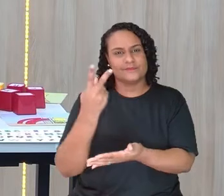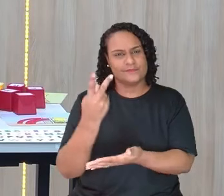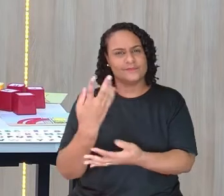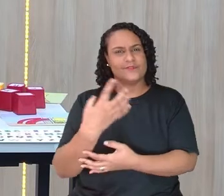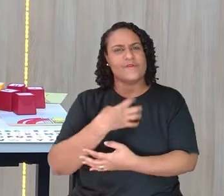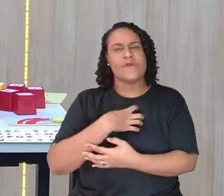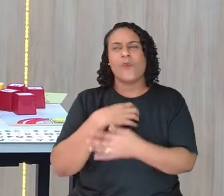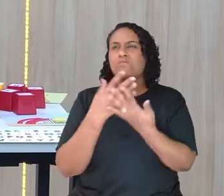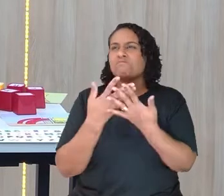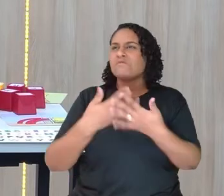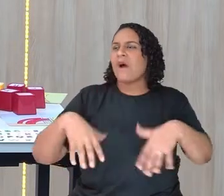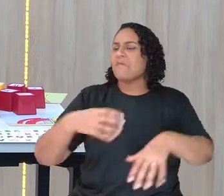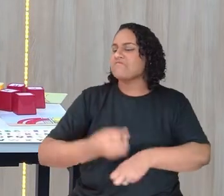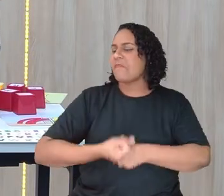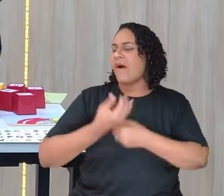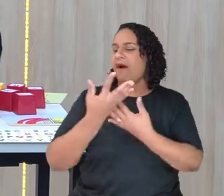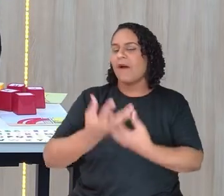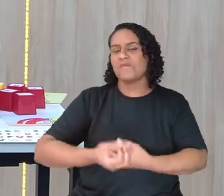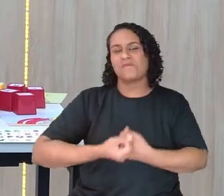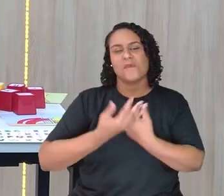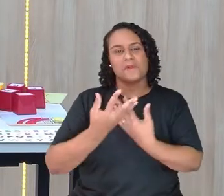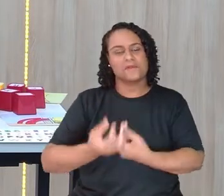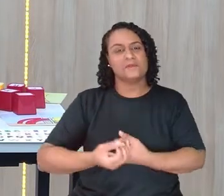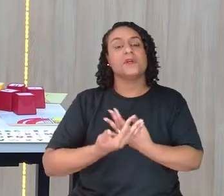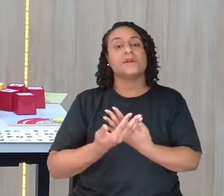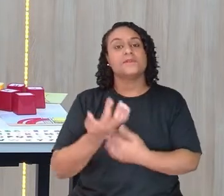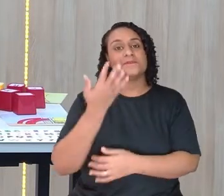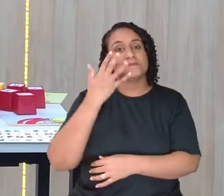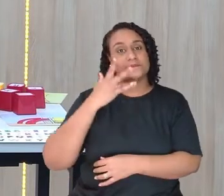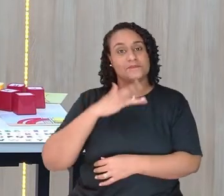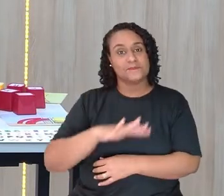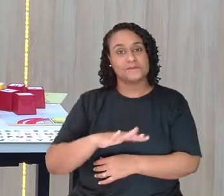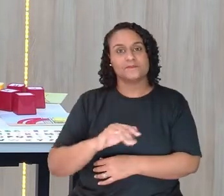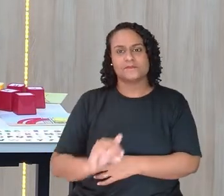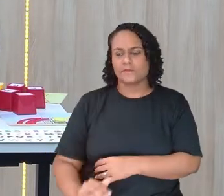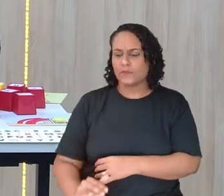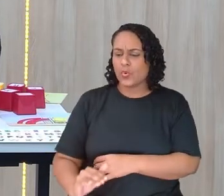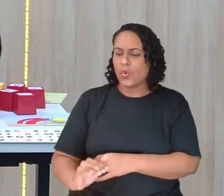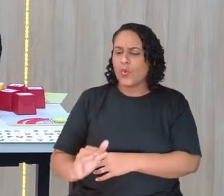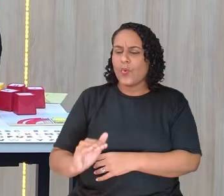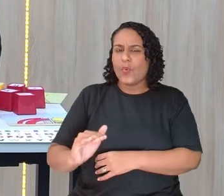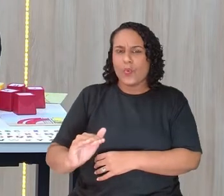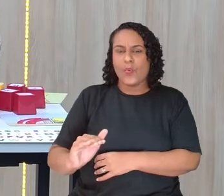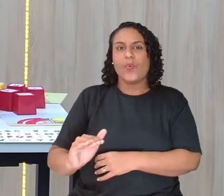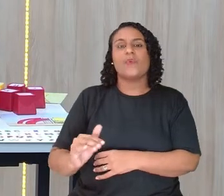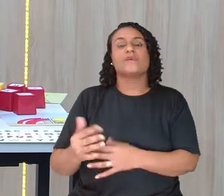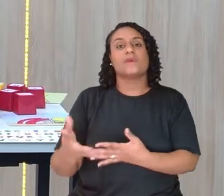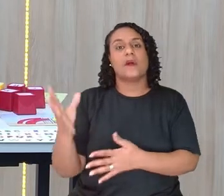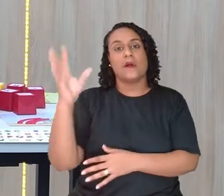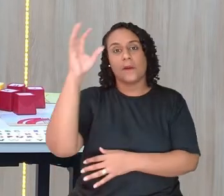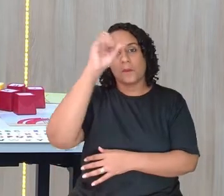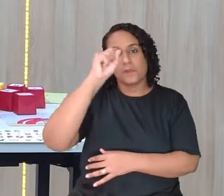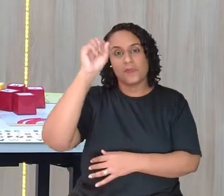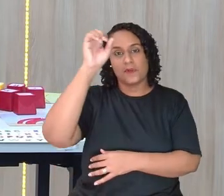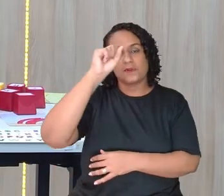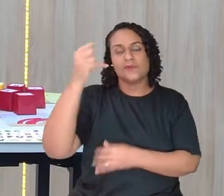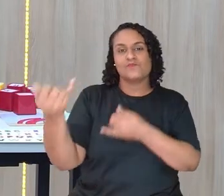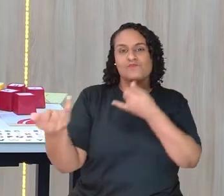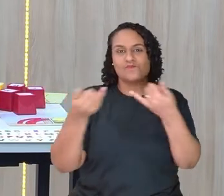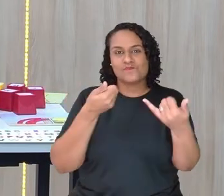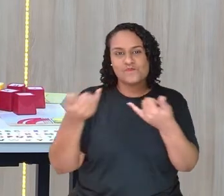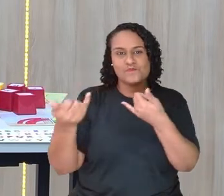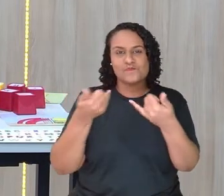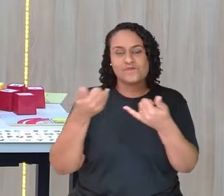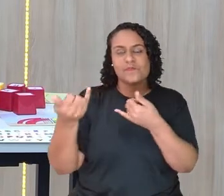muito espontânea, muito natural, que a criança, desde cedo, ele vem se apropriando dessa informação,